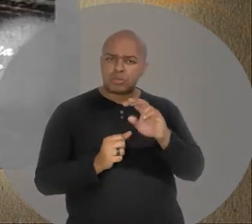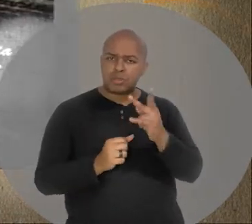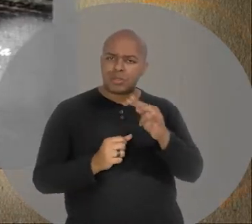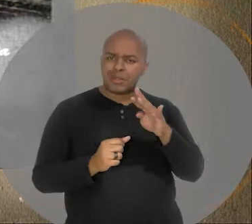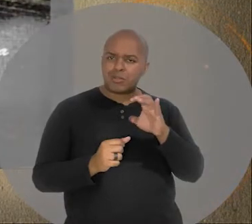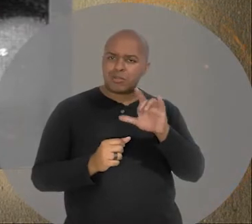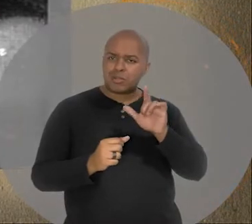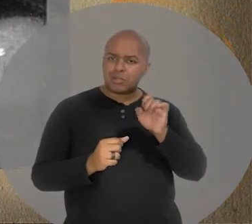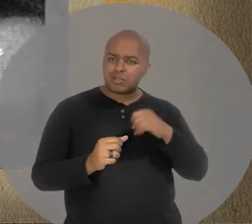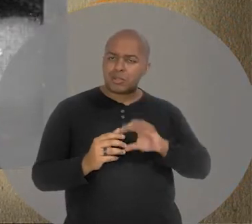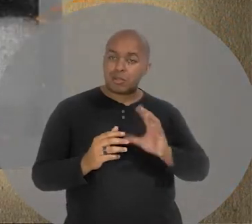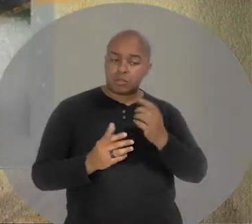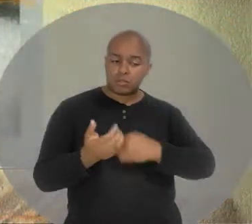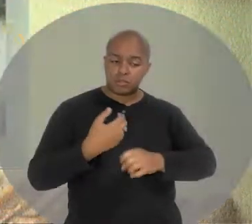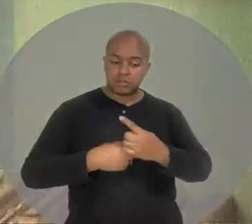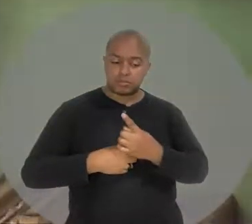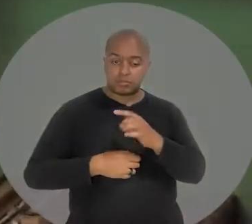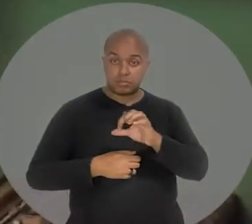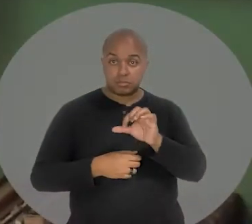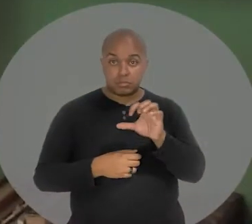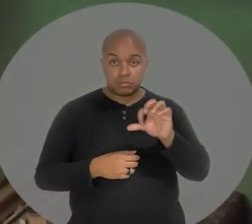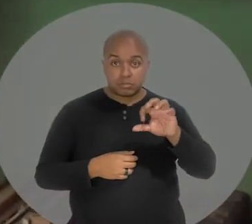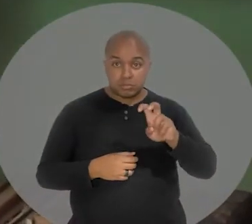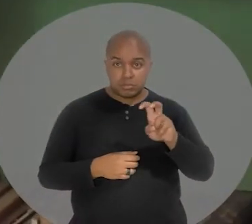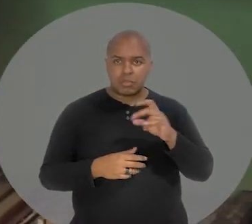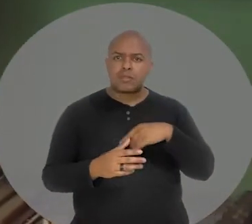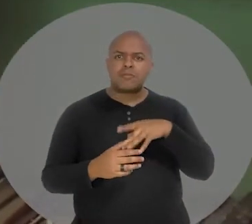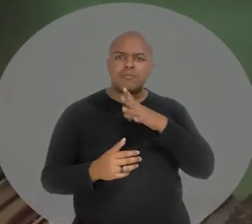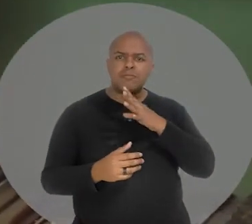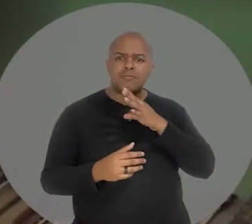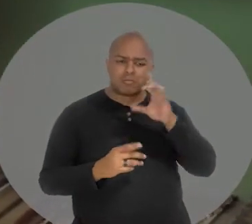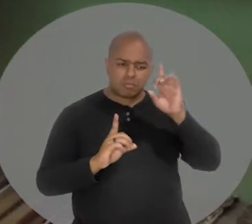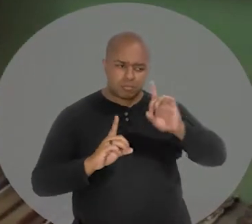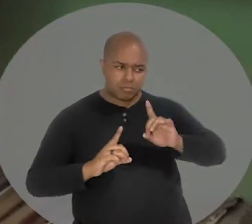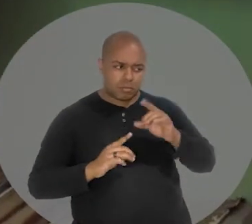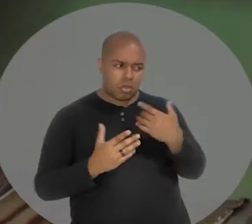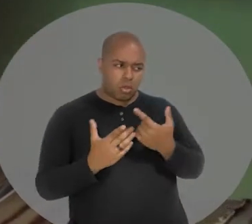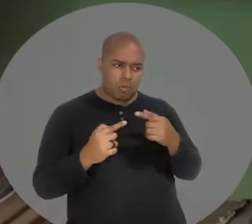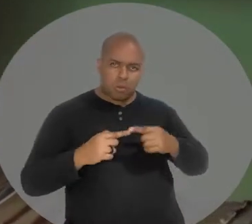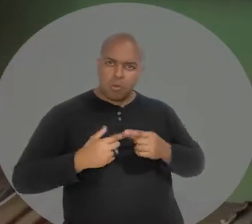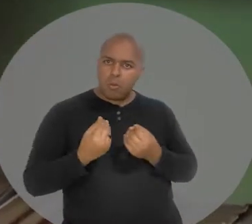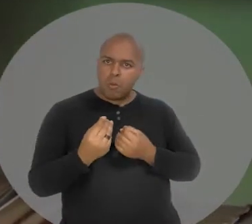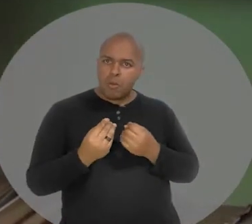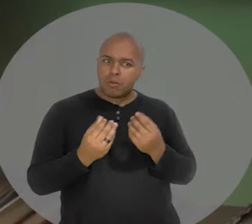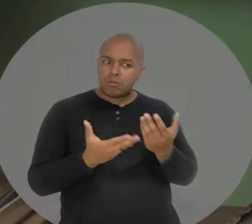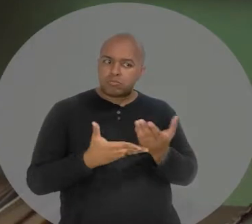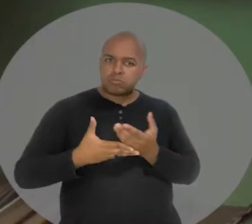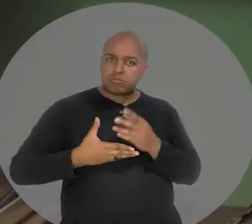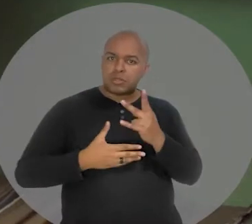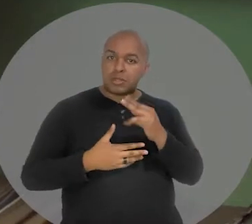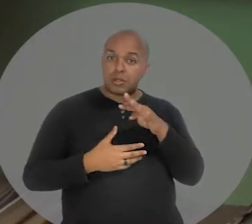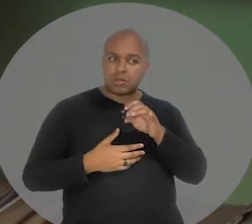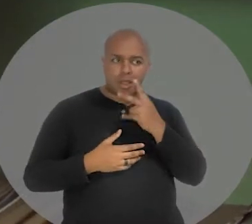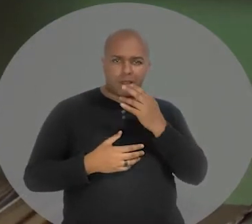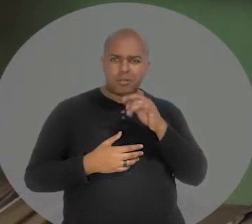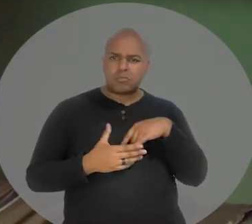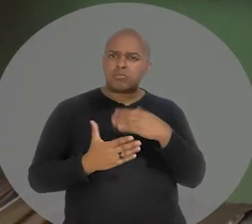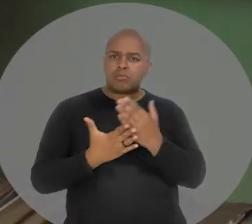em 1995. Conhecendo a Deficiência, na companhia de Hércules, né, eu acho que foi um